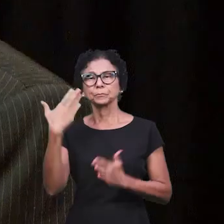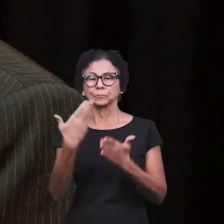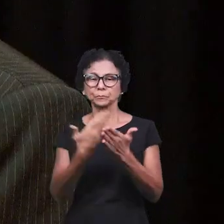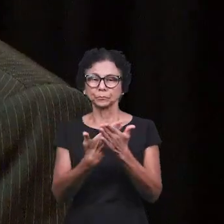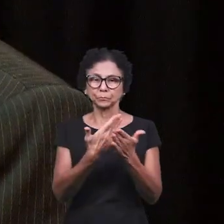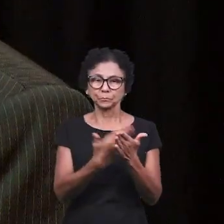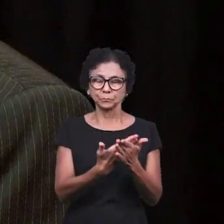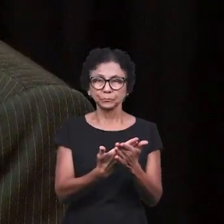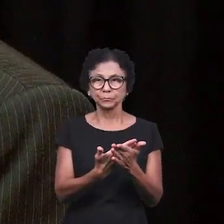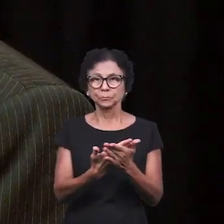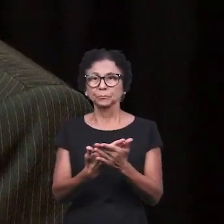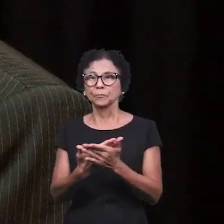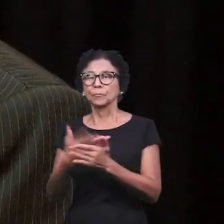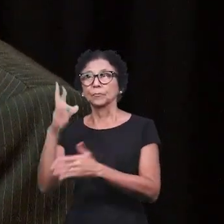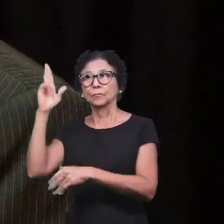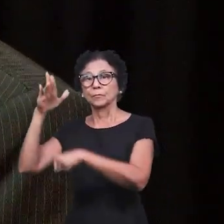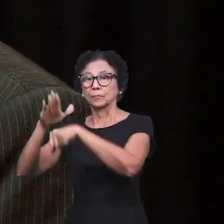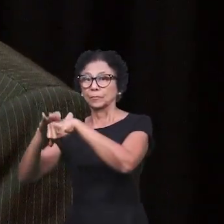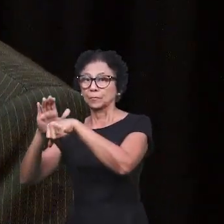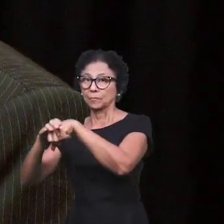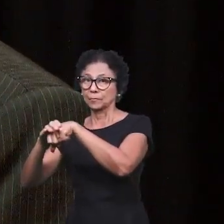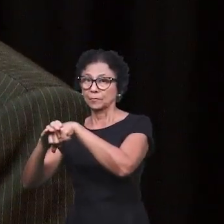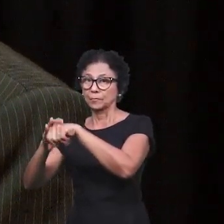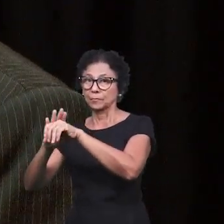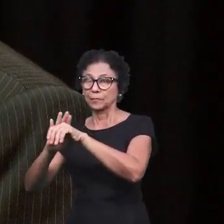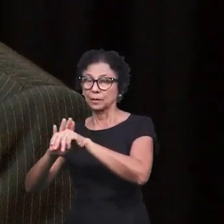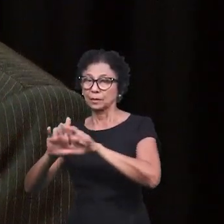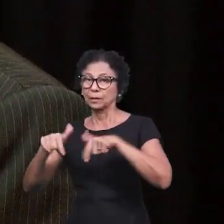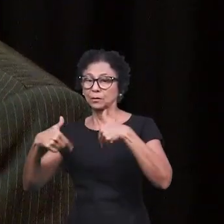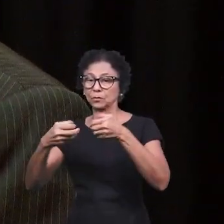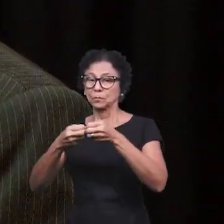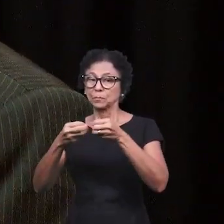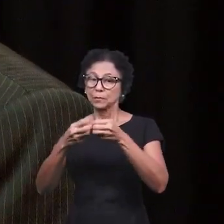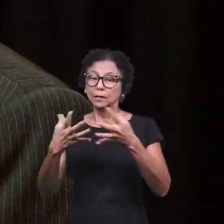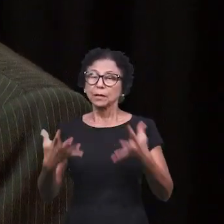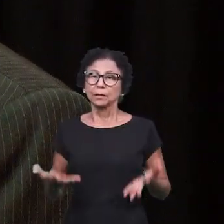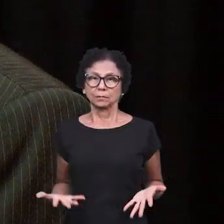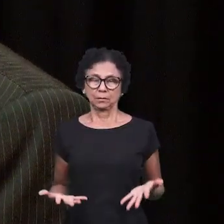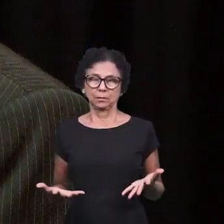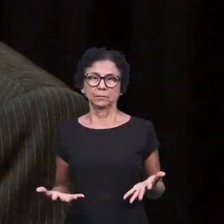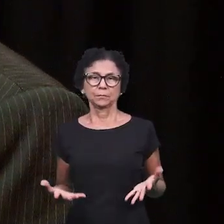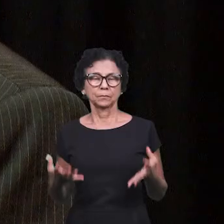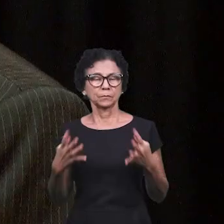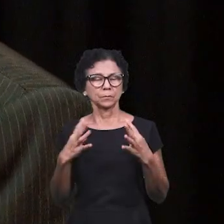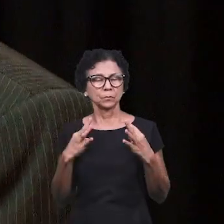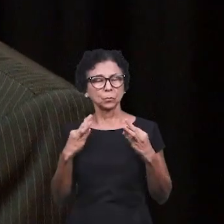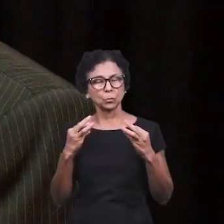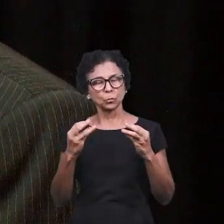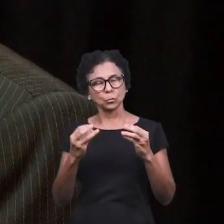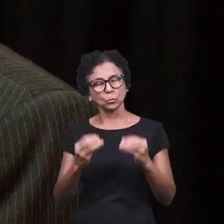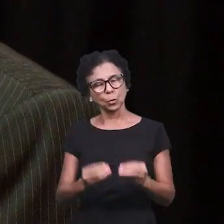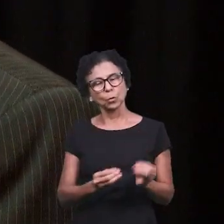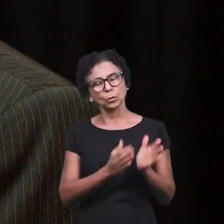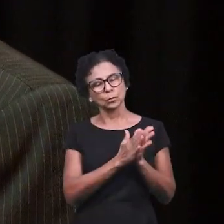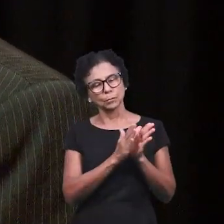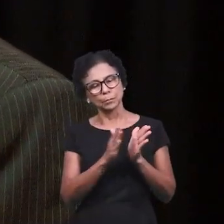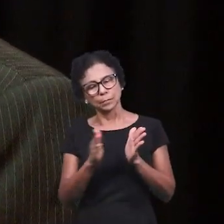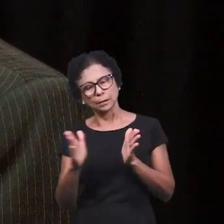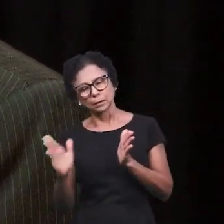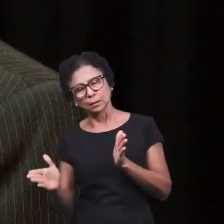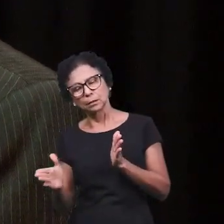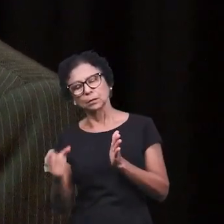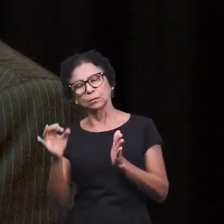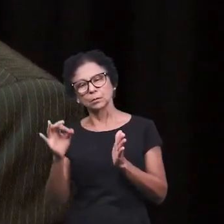que o estudo fazia parte da preparação, mas que ele que ia operar o milagre. Amém. Ele iria operar o milagre. Mesmo. Então,